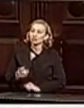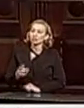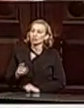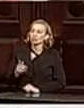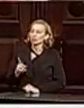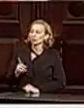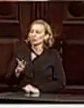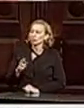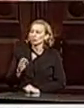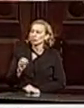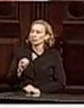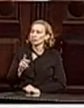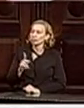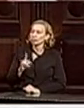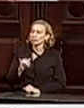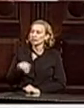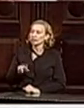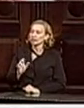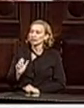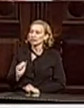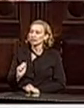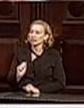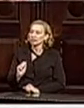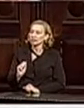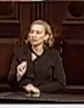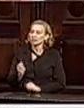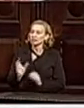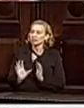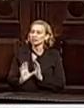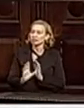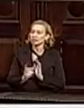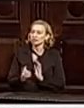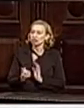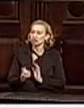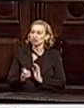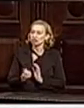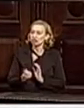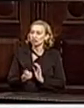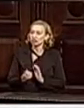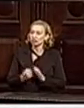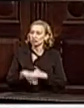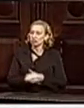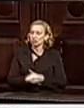são enviadas para os seus respectivos